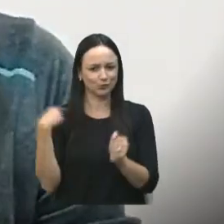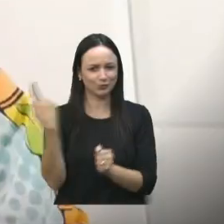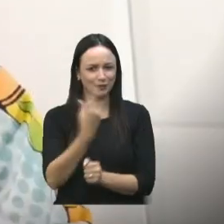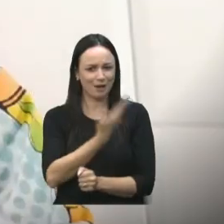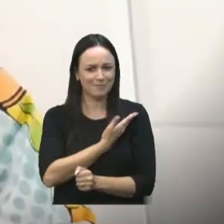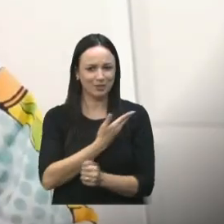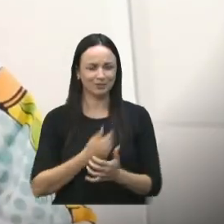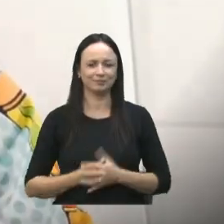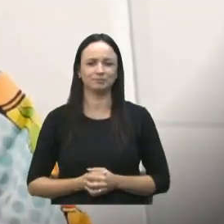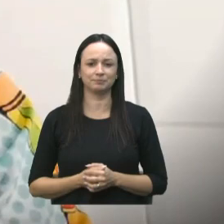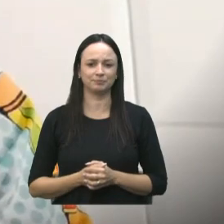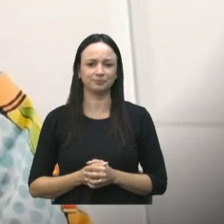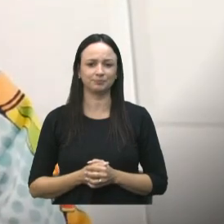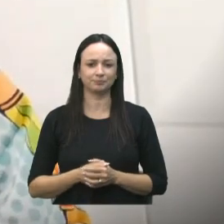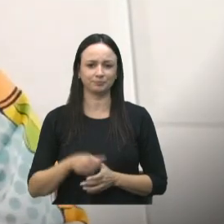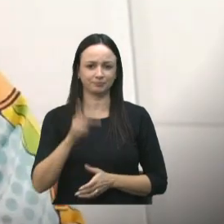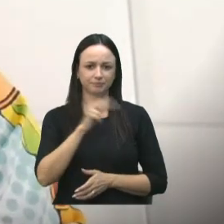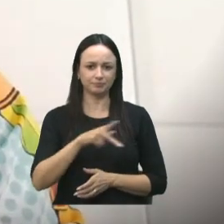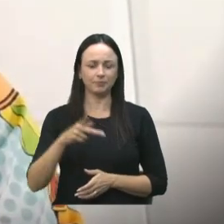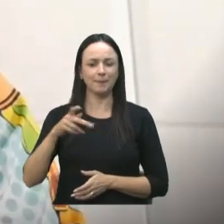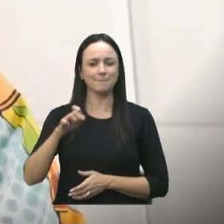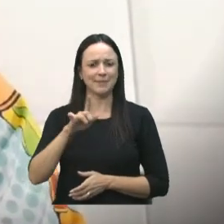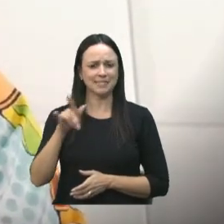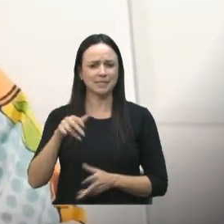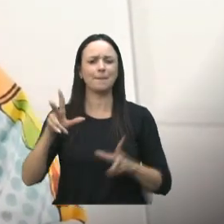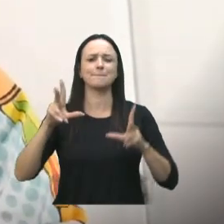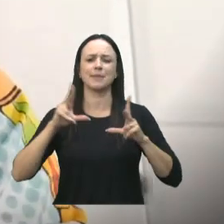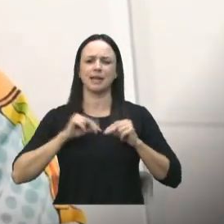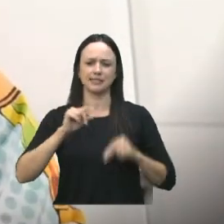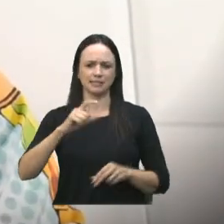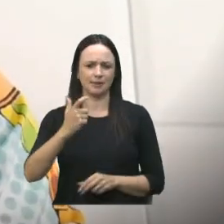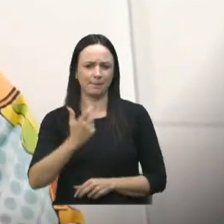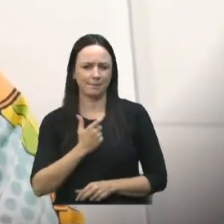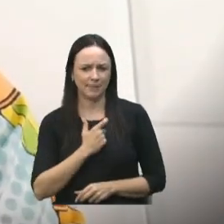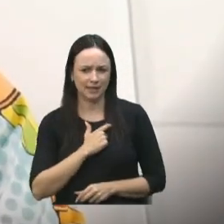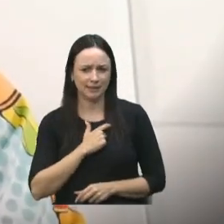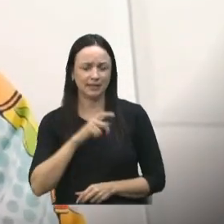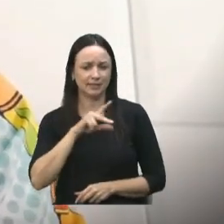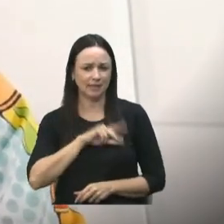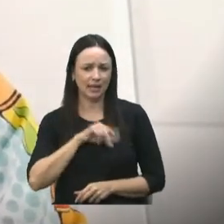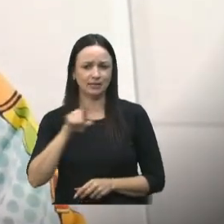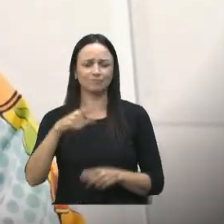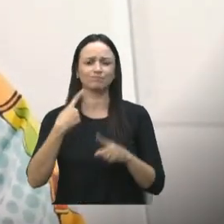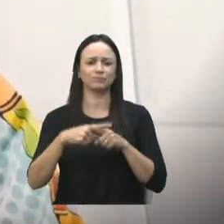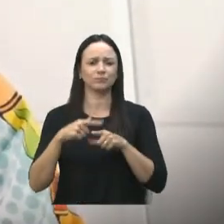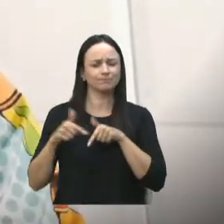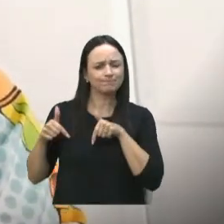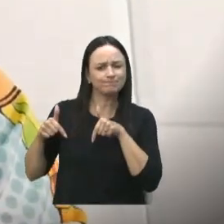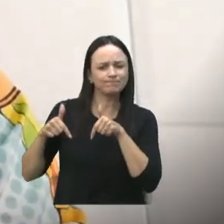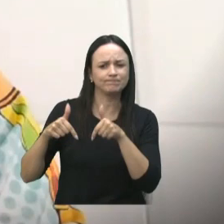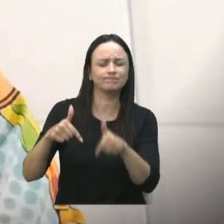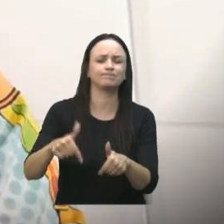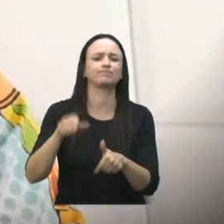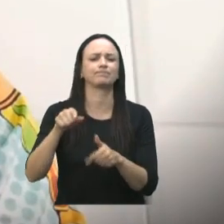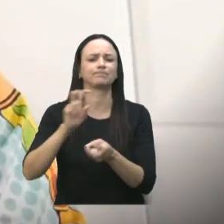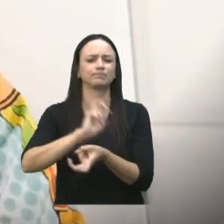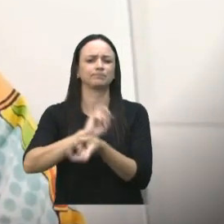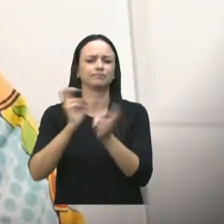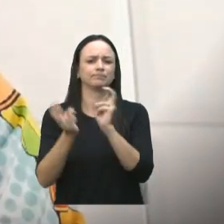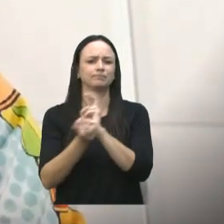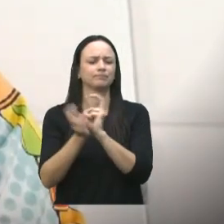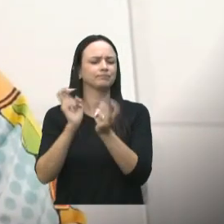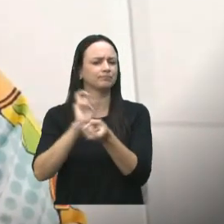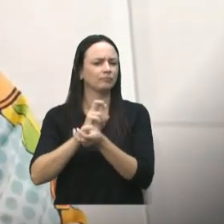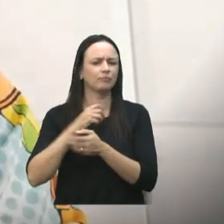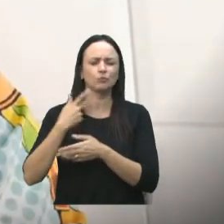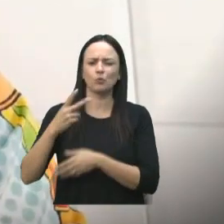amigo. Mestre Pezinho é merecedor dessa medalha. Haja visto a sua dedicação à capoeira ao longo de toda a